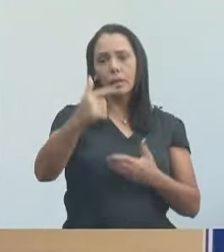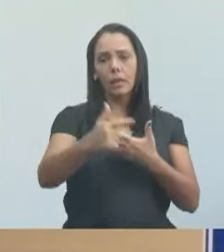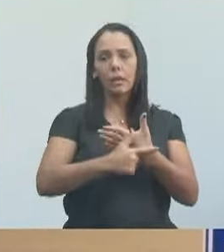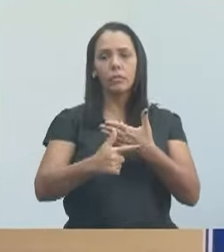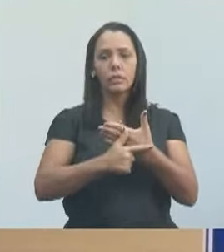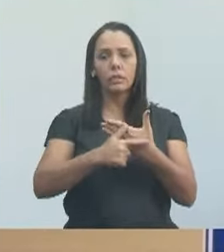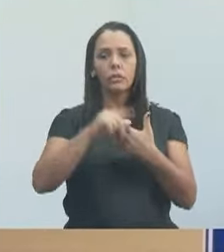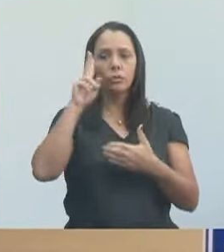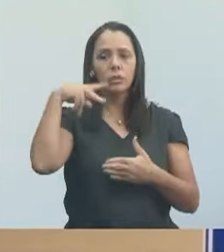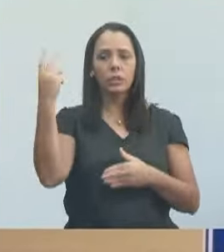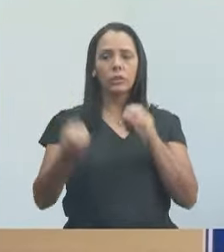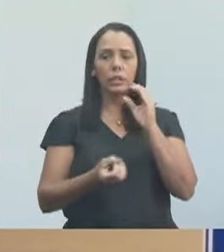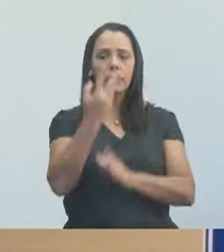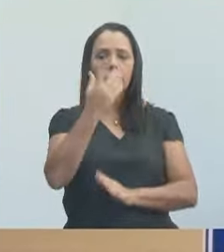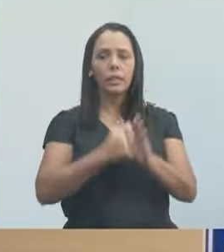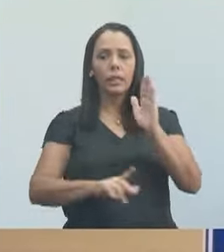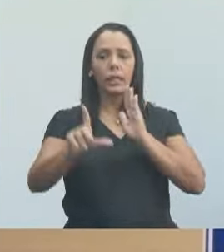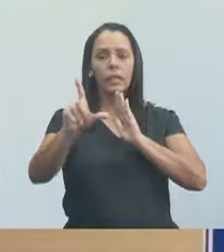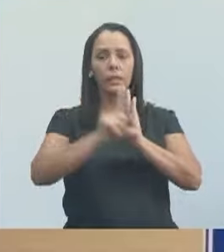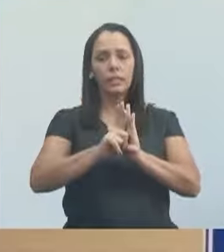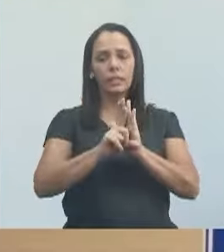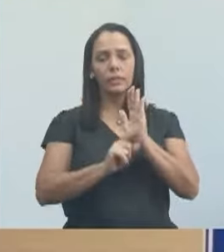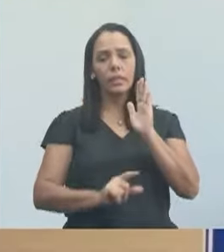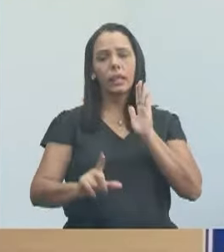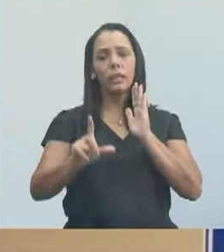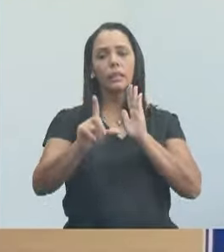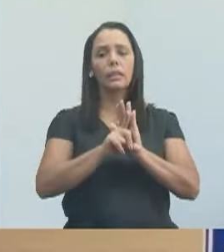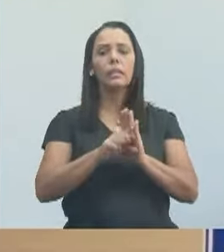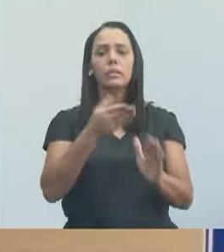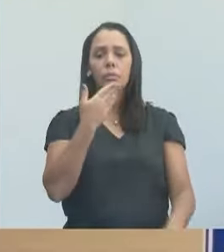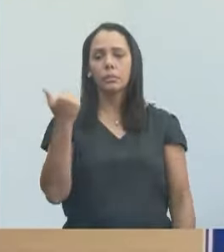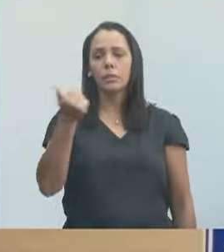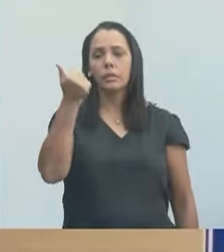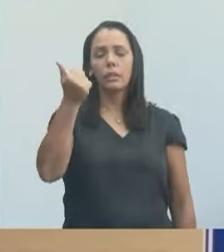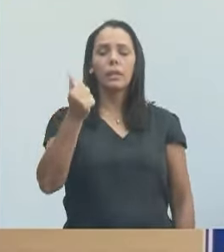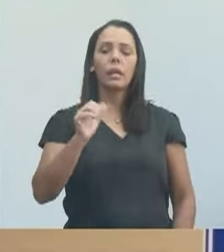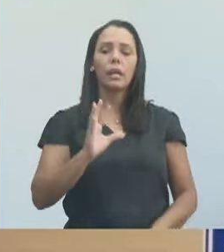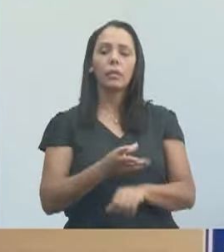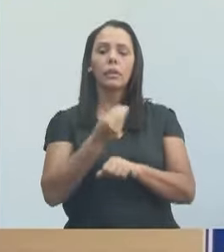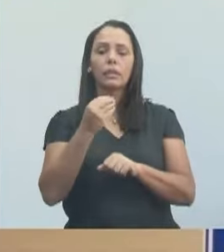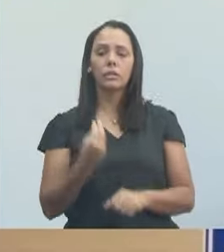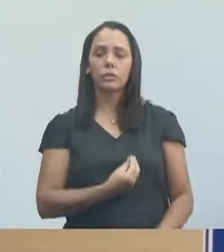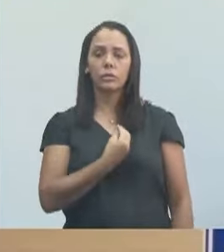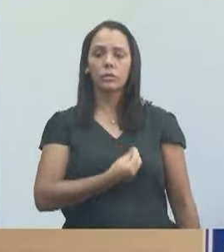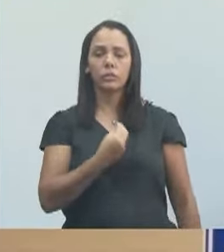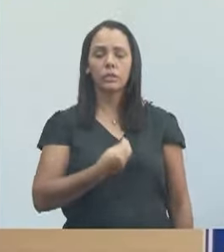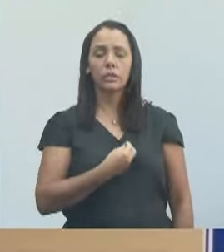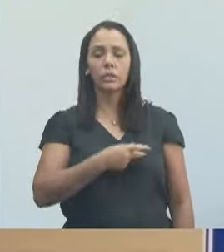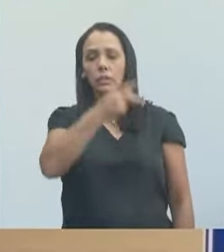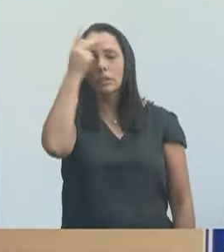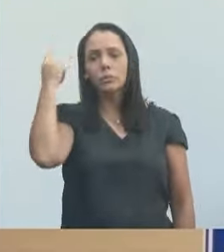fazer leis. Leis que vão melhorar a qualidade de vida das pessoas